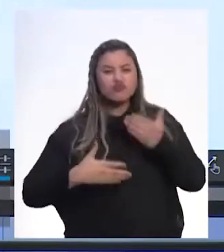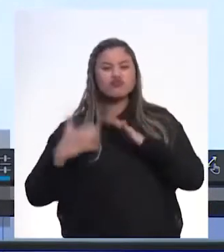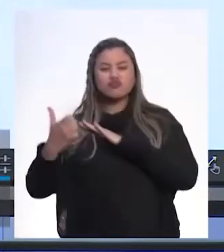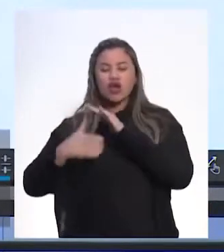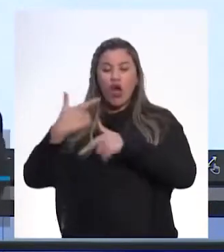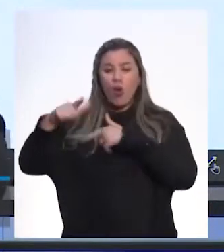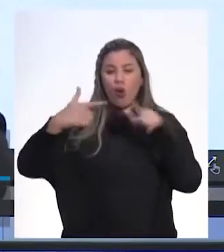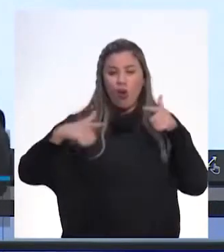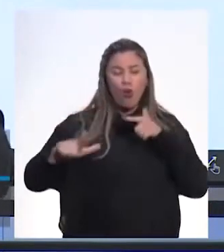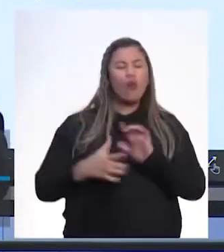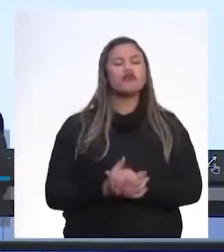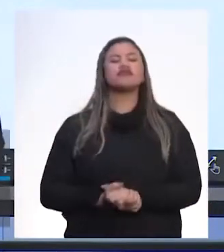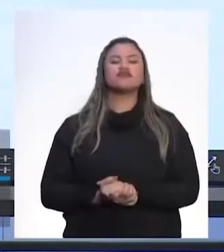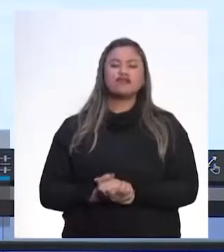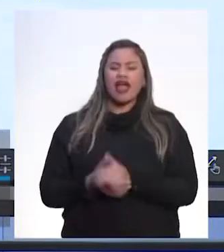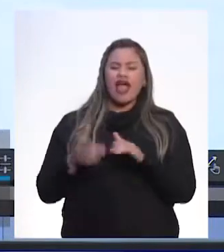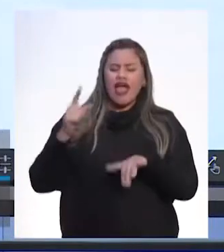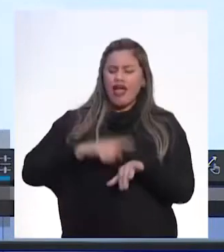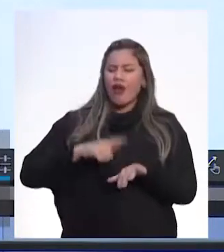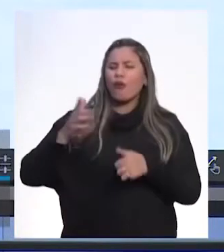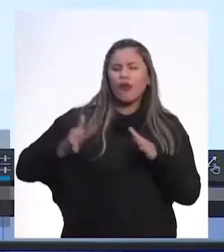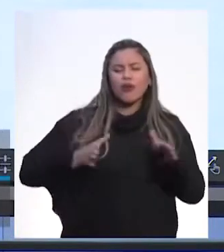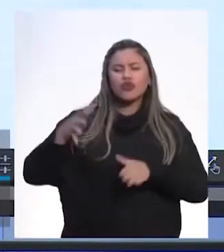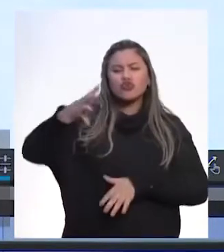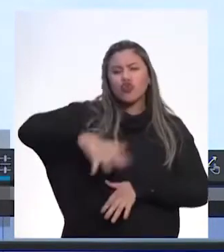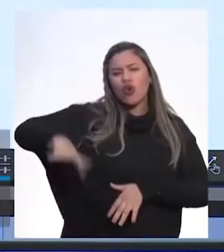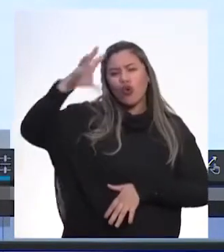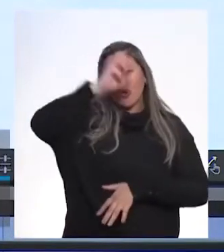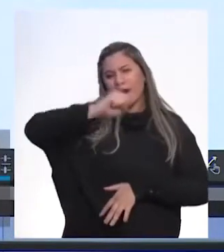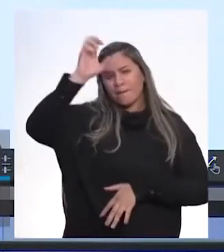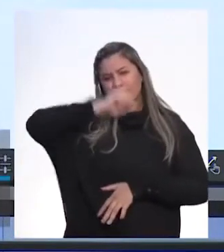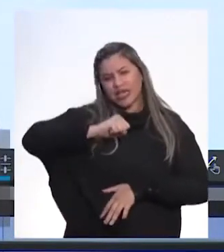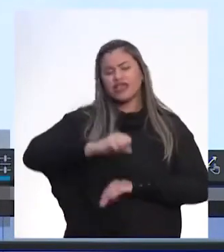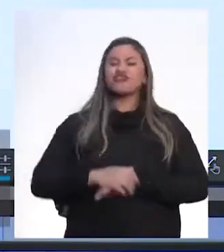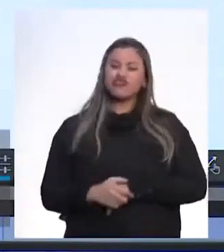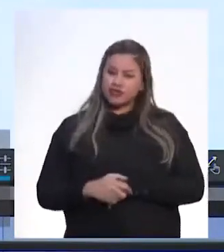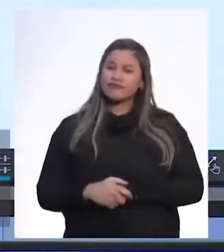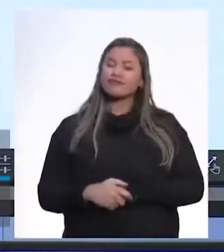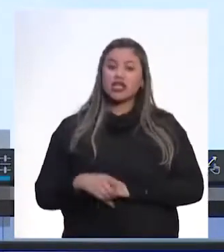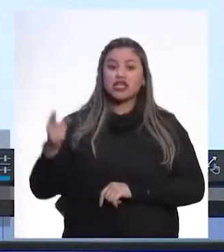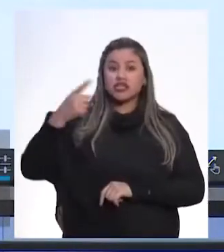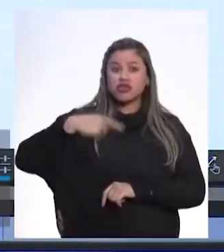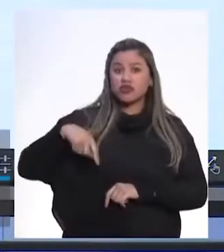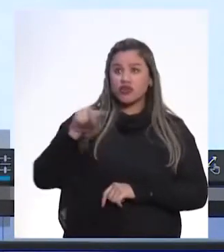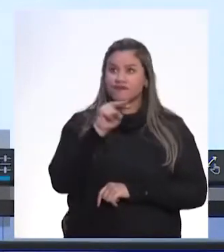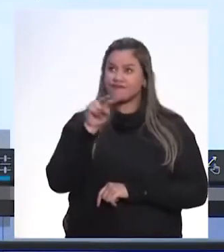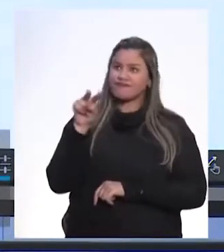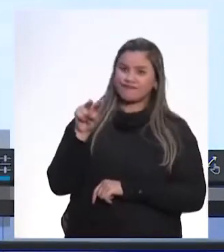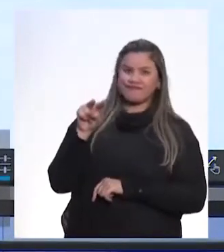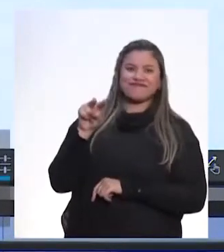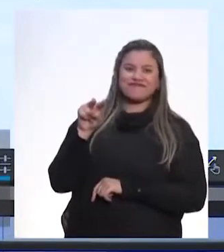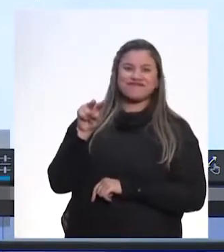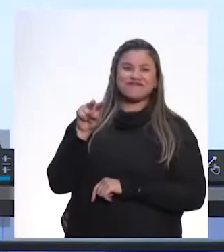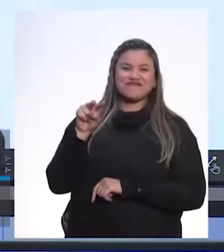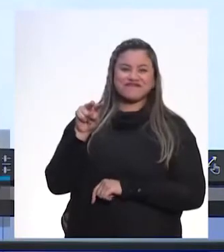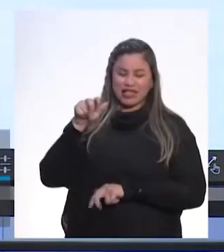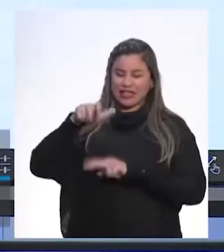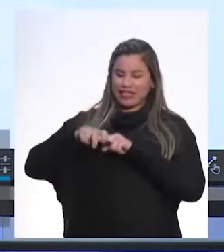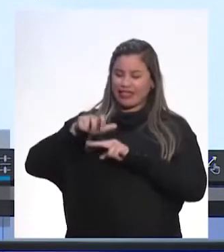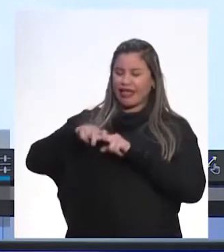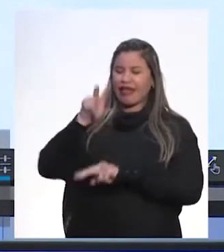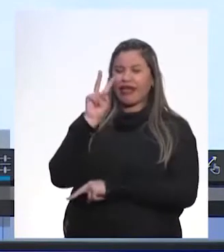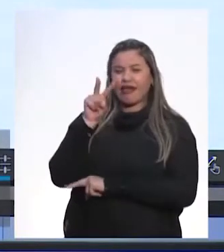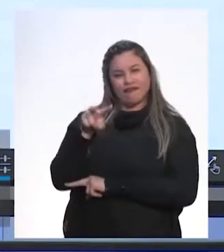companhias, né? É um momento em que todo mundo aprende. E, além disso, nós, né, a pessoa que vai lá apenas para observar, para